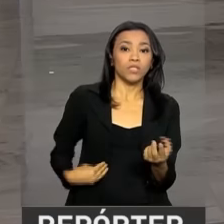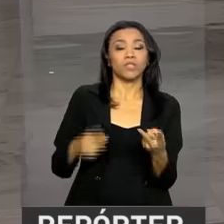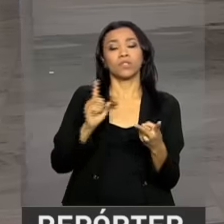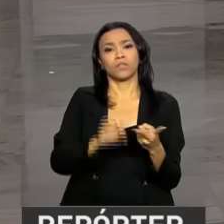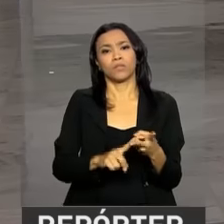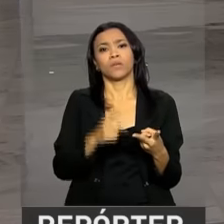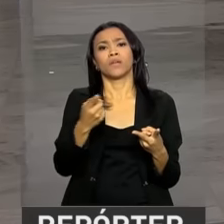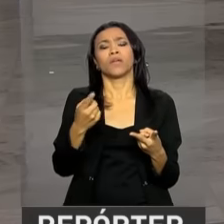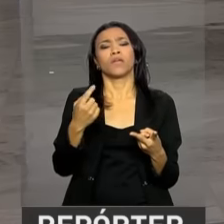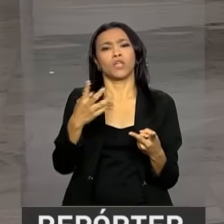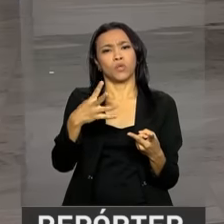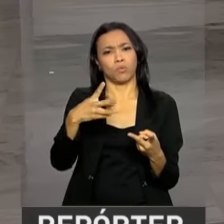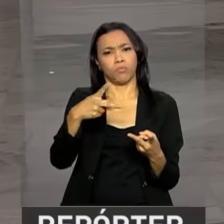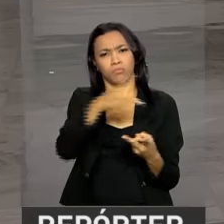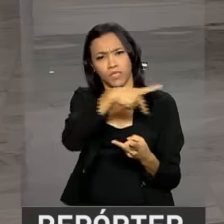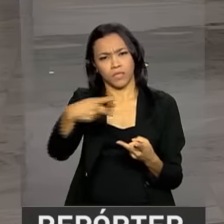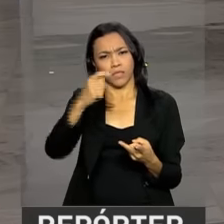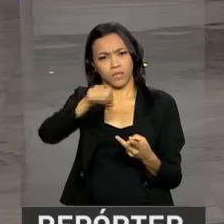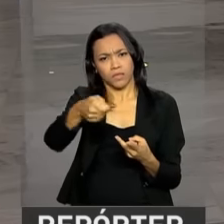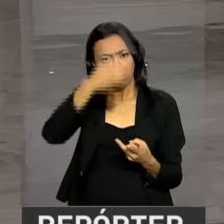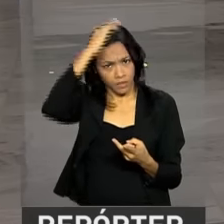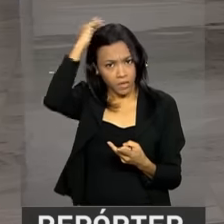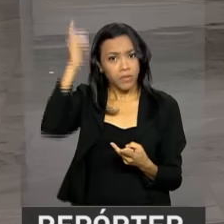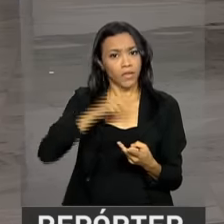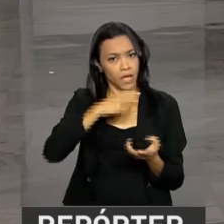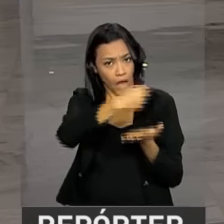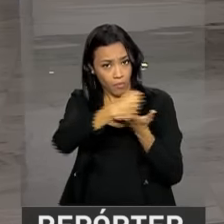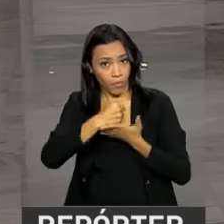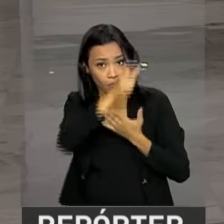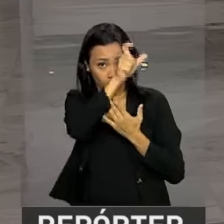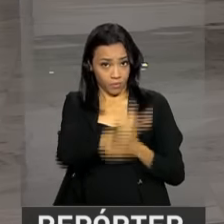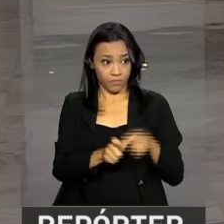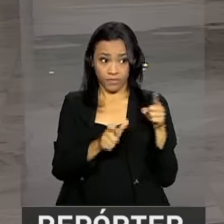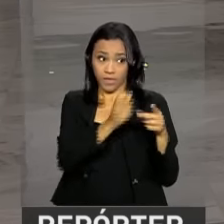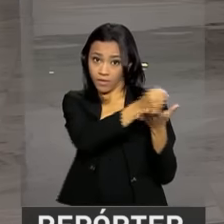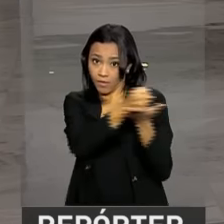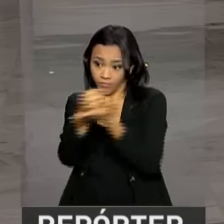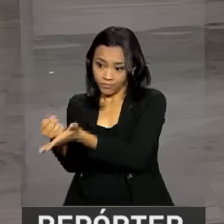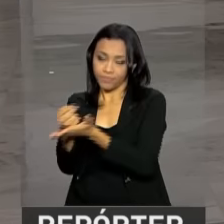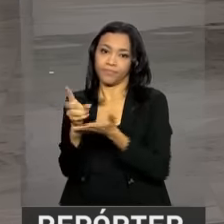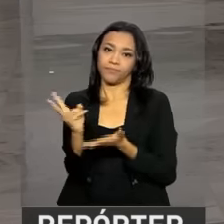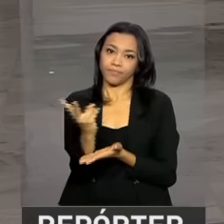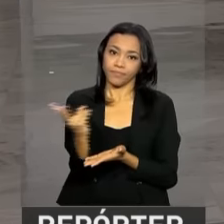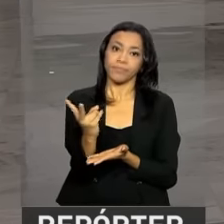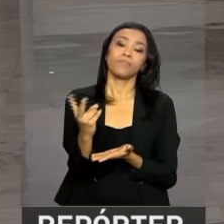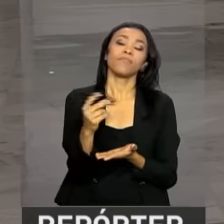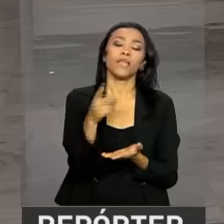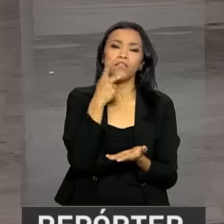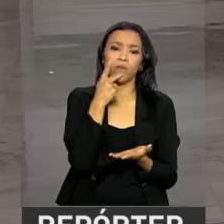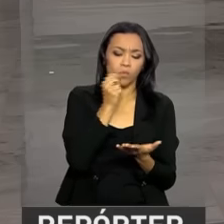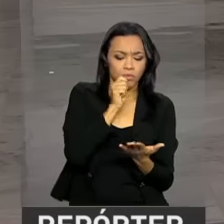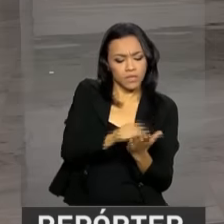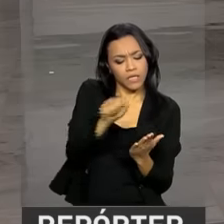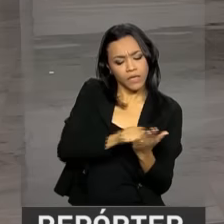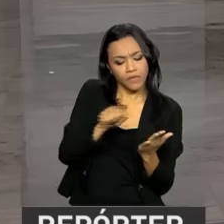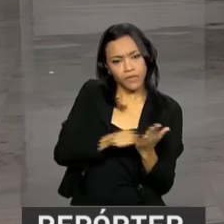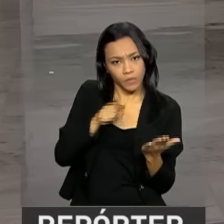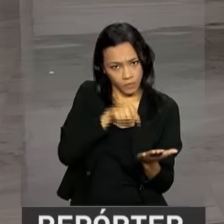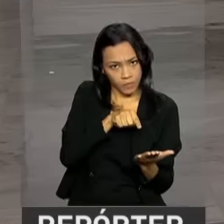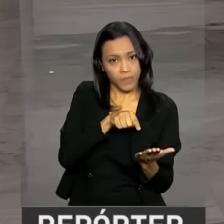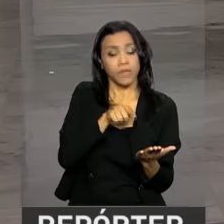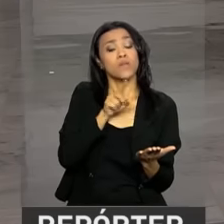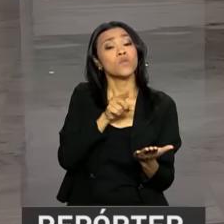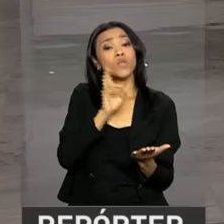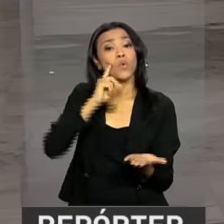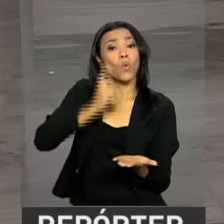exercício Michel Temer tem o seu apoio o ex-presidente de mcter diz ainda nessa carta que e o compromisso